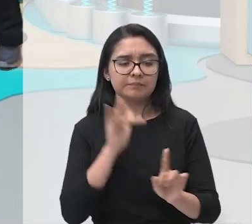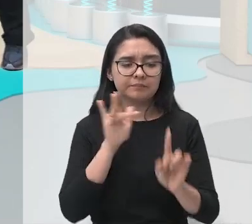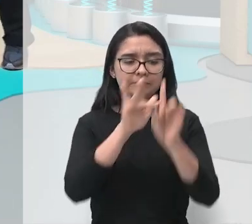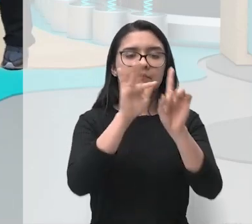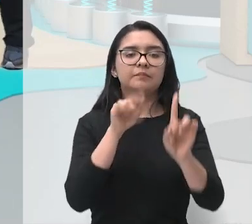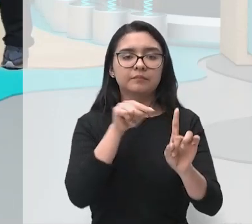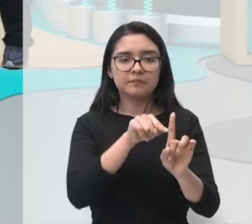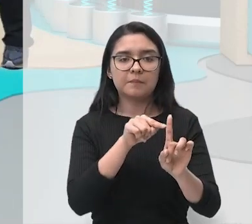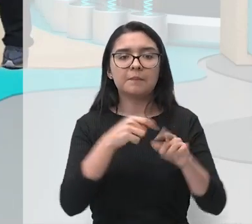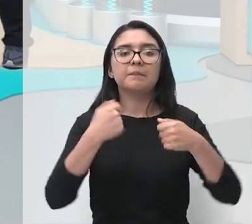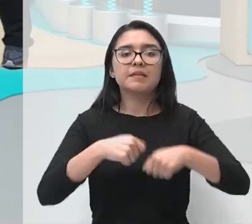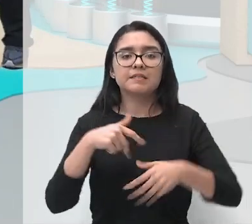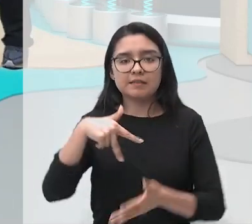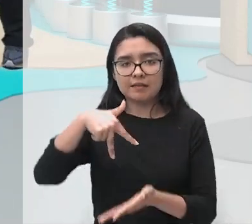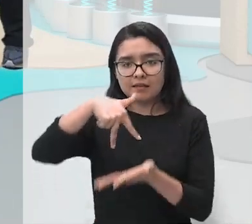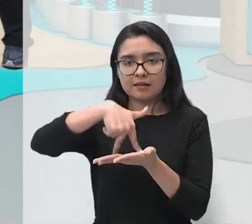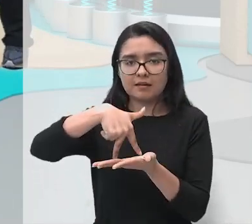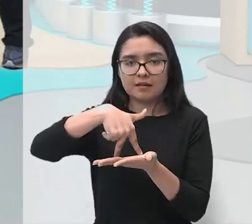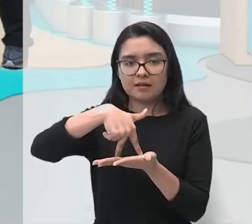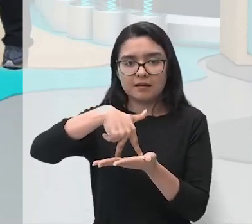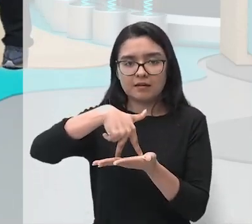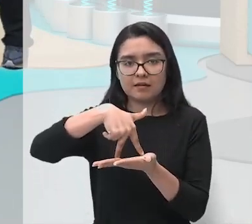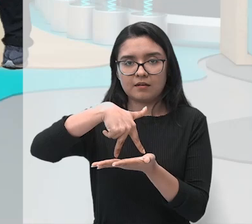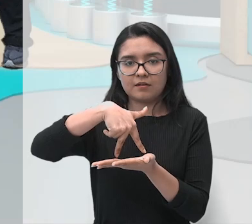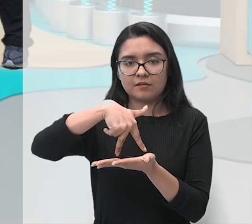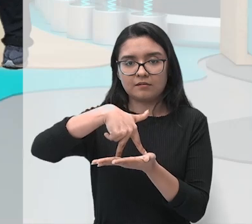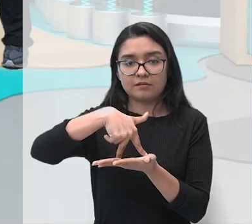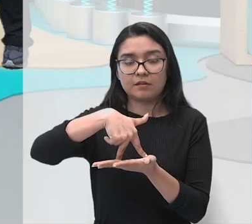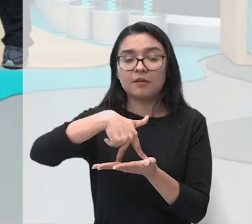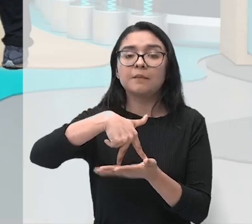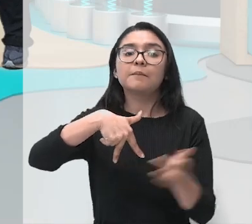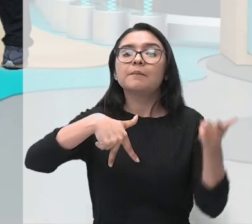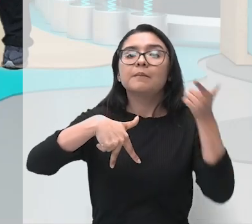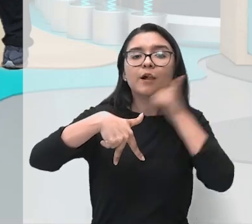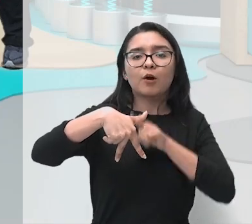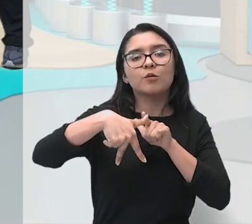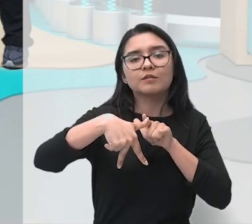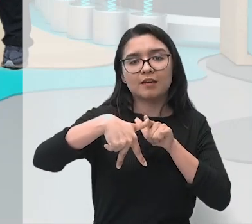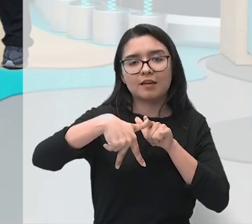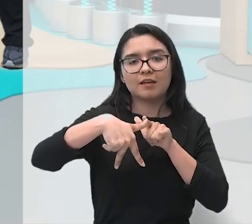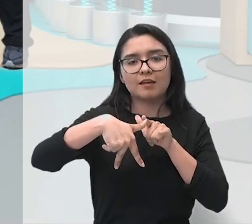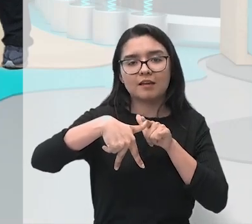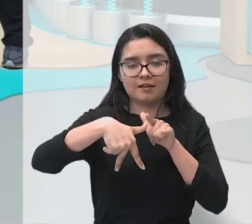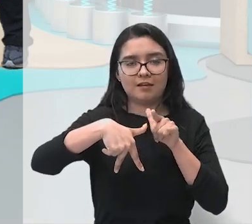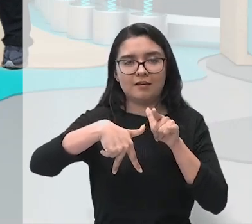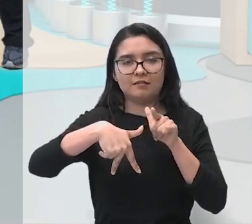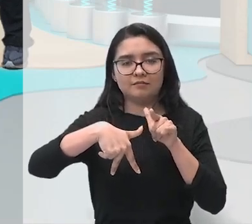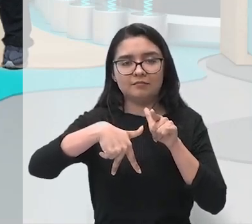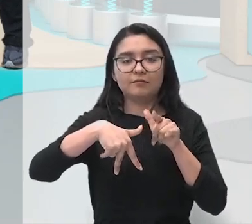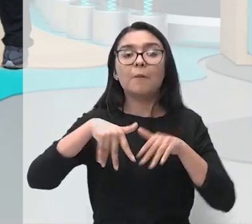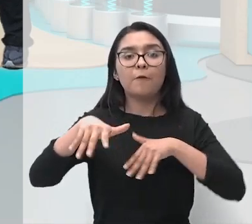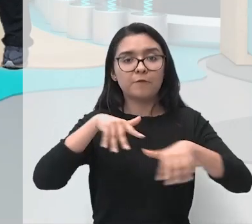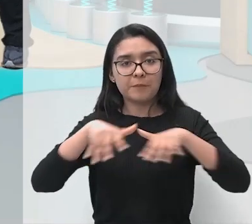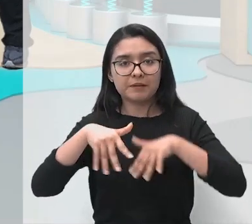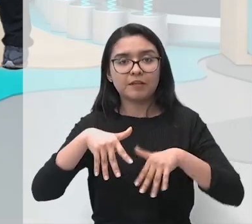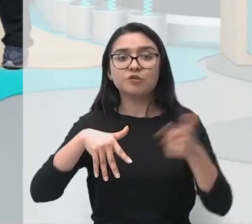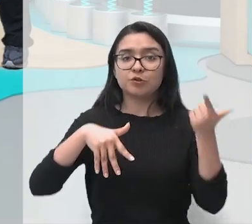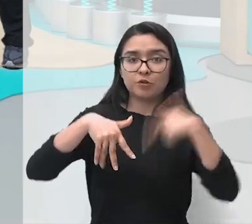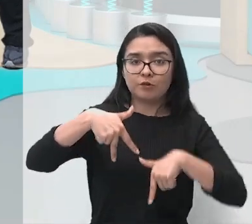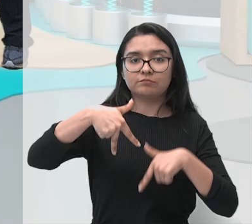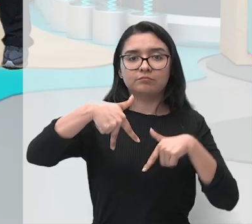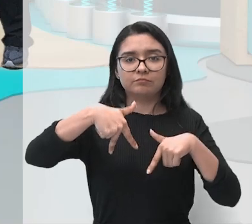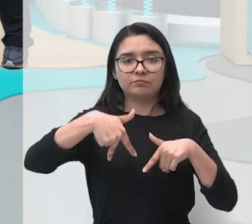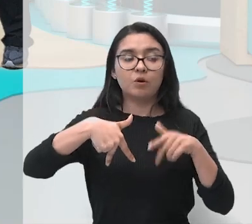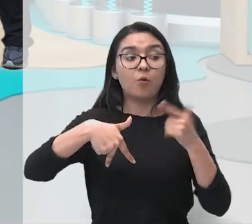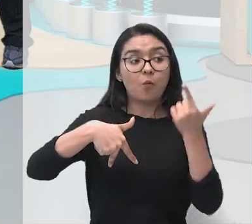você tem que ficar nesta posição. E para ser descolado, digamos assim, para você voltar a se movimentar,